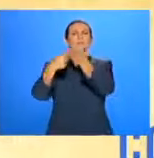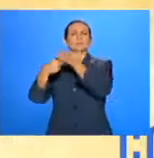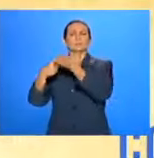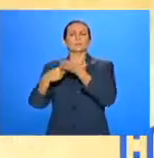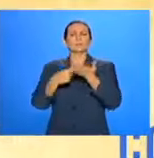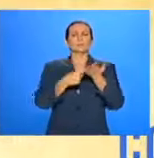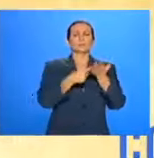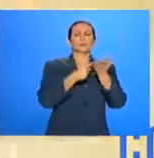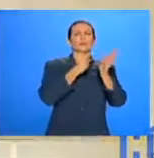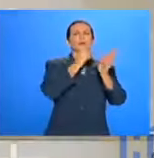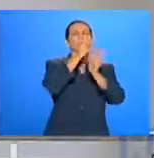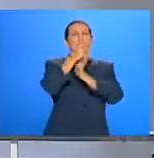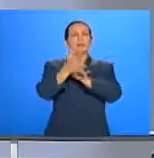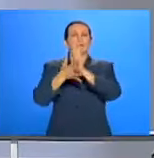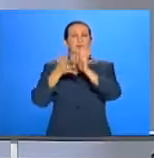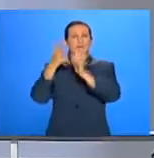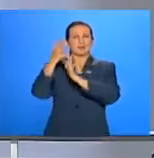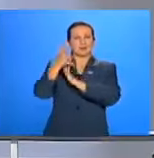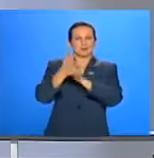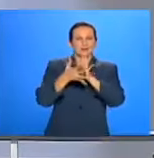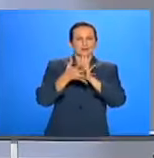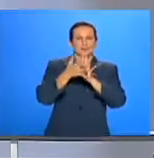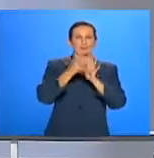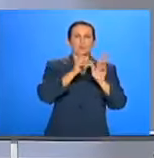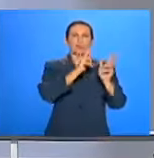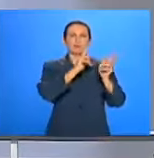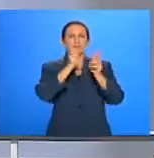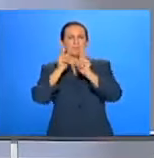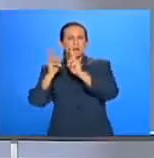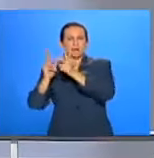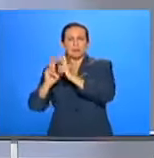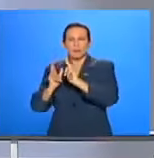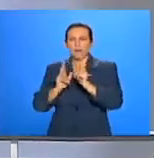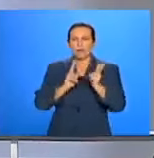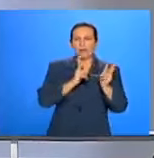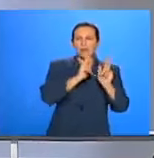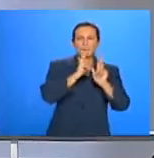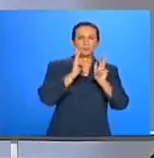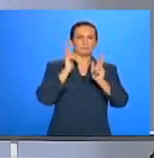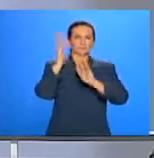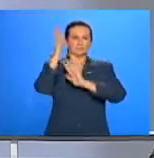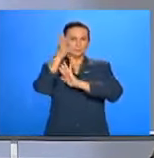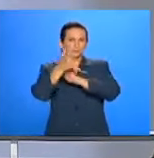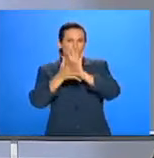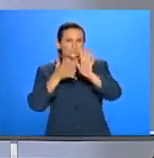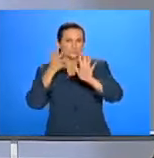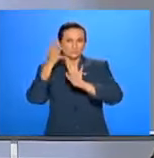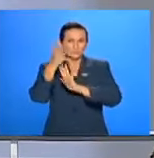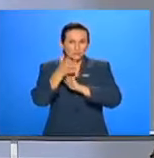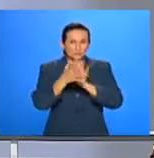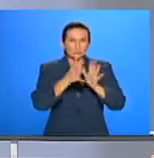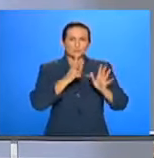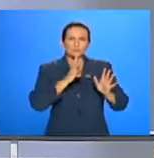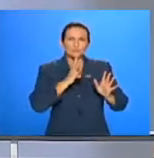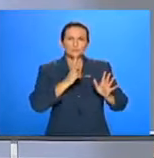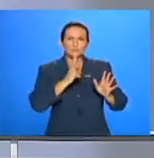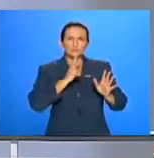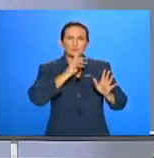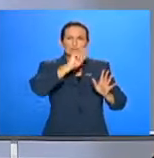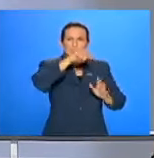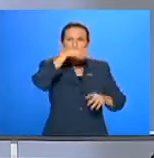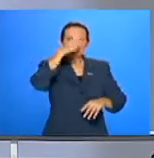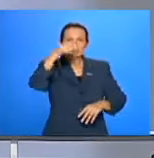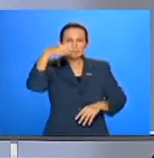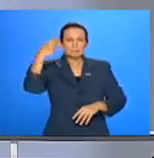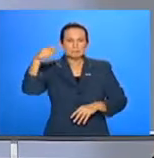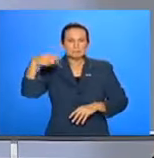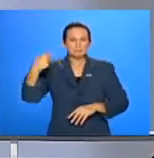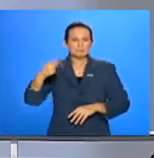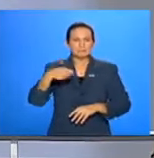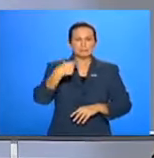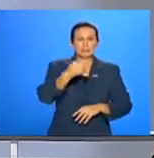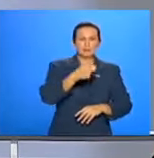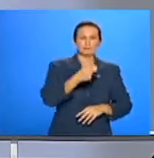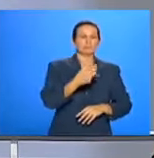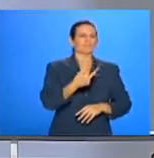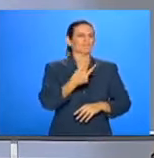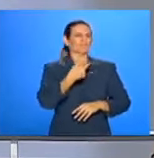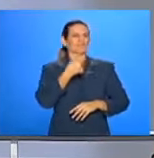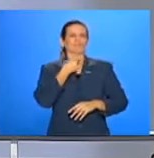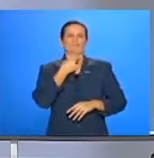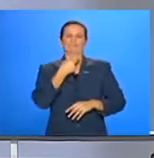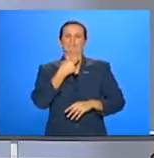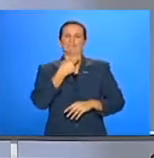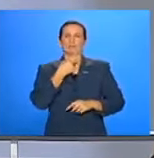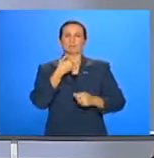Libras. Para conversar em Libras, não basta apenas conhecer os sinais de forma solta. É necessário